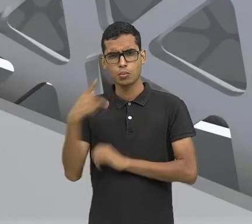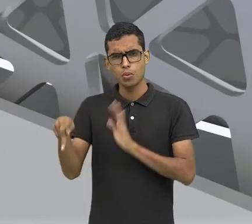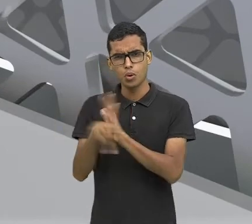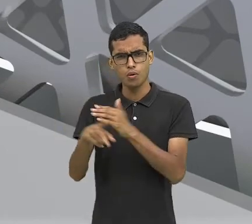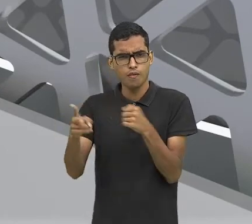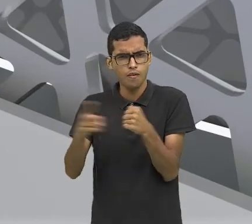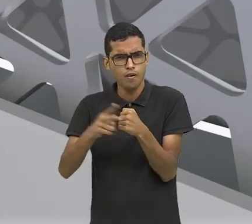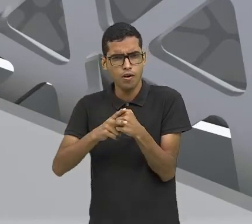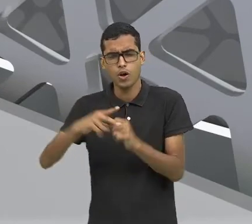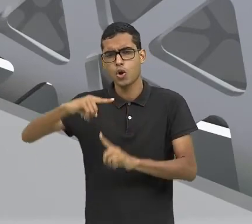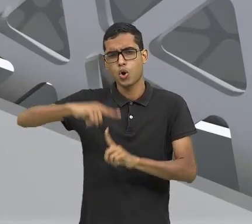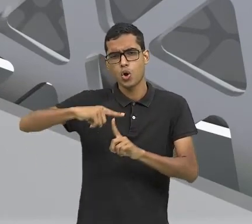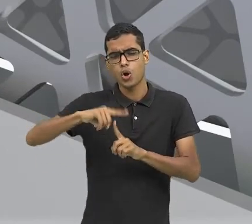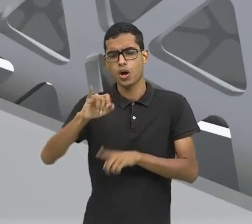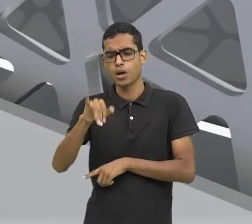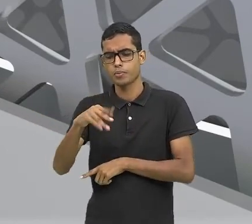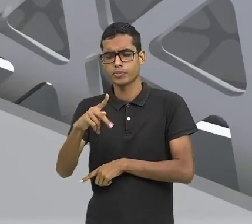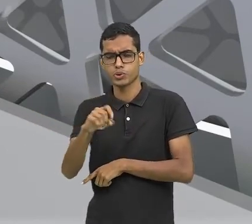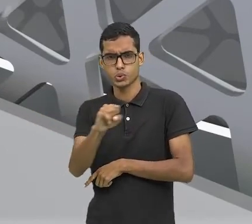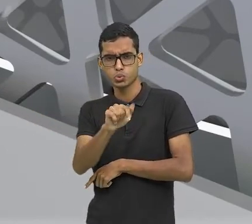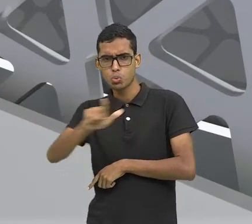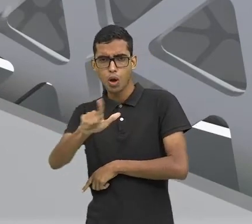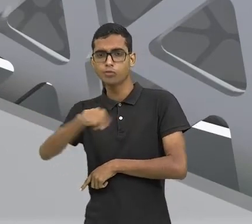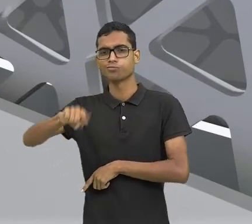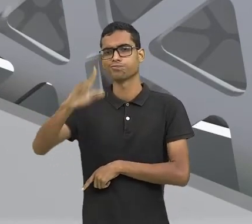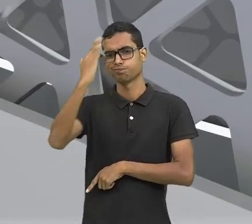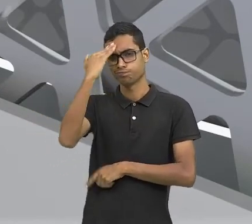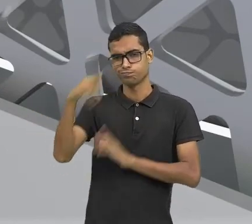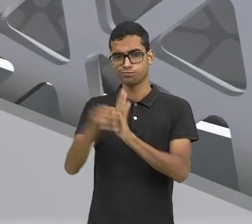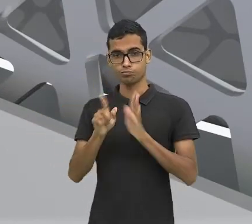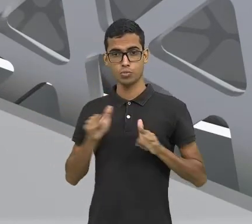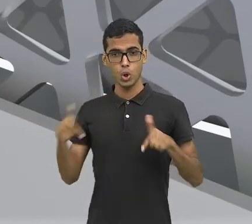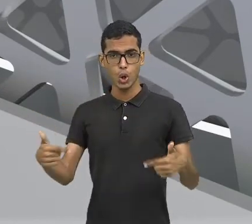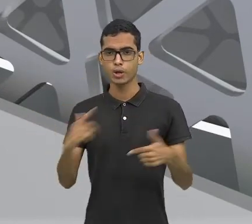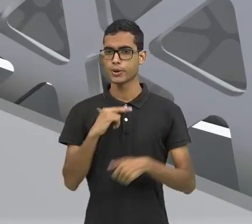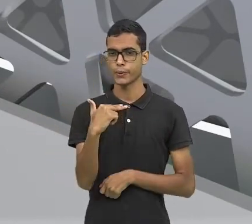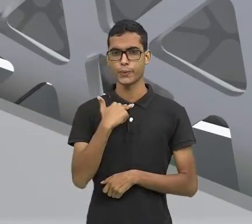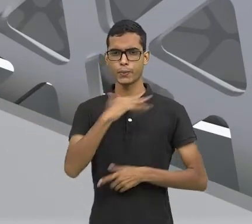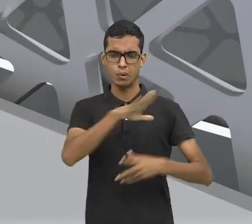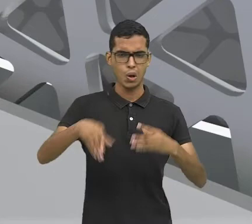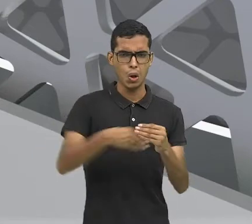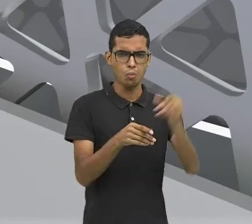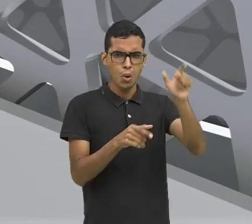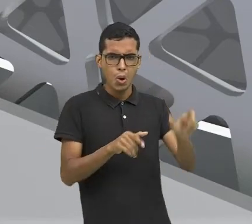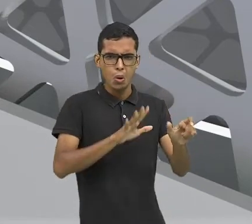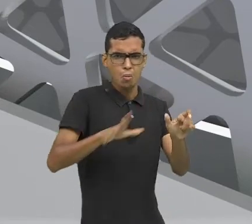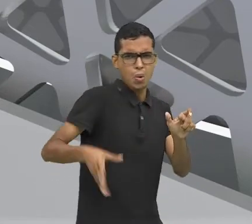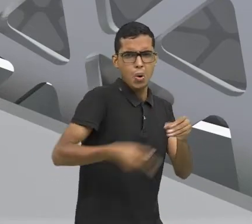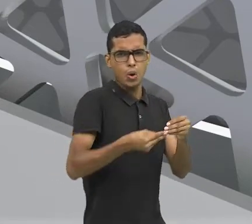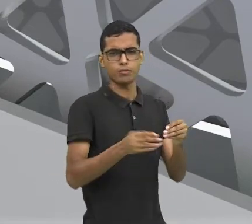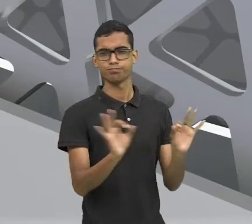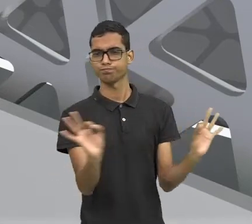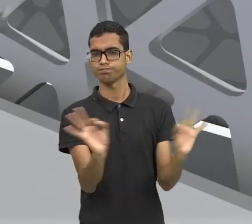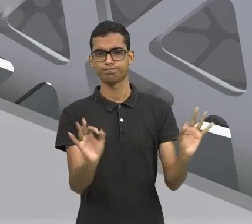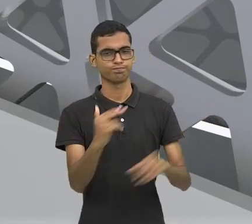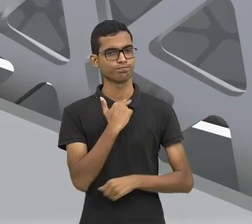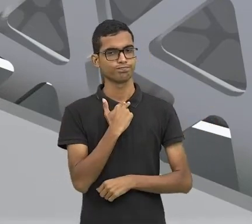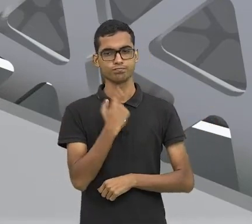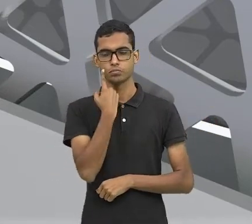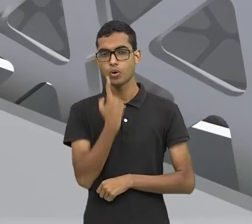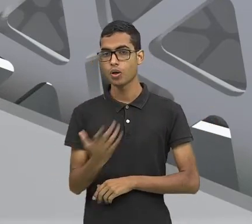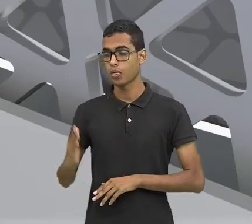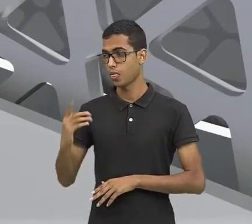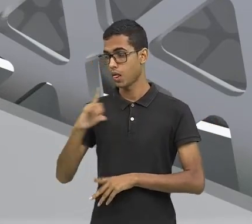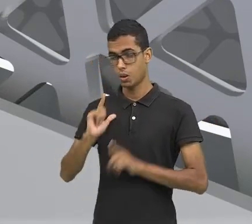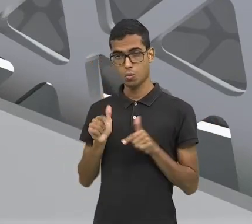do tipo impessoal, você já sabe que a ação dele não pode ser atribuída a ninguém. Então, como